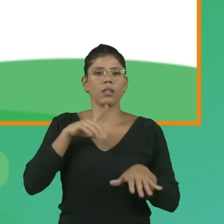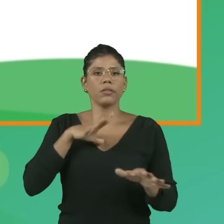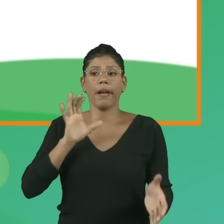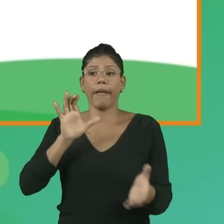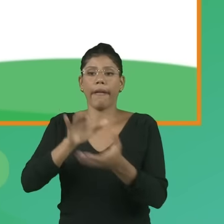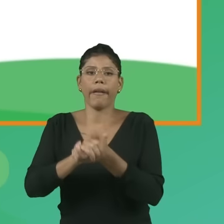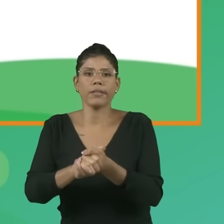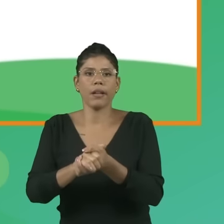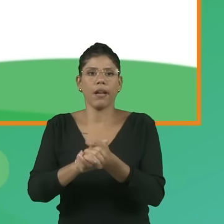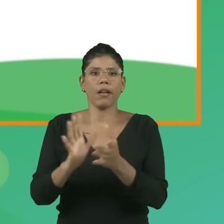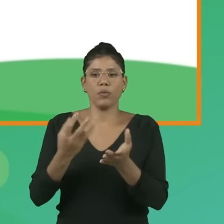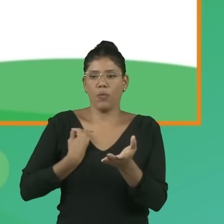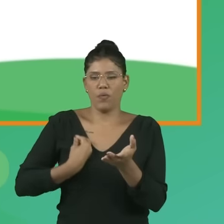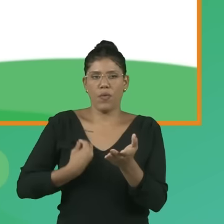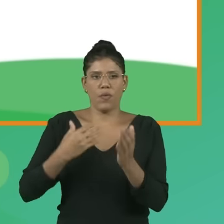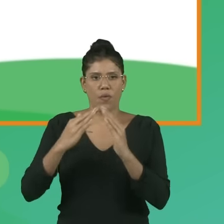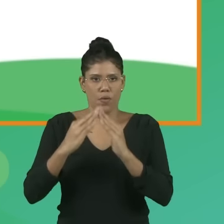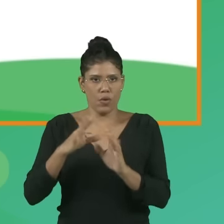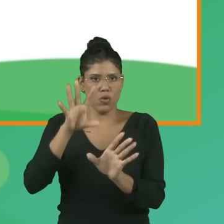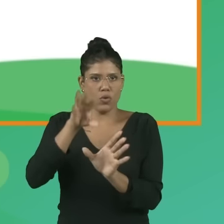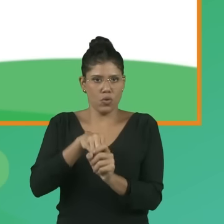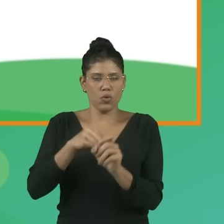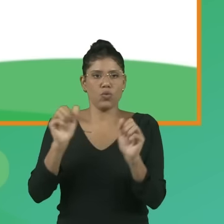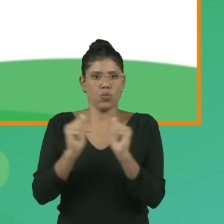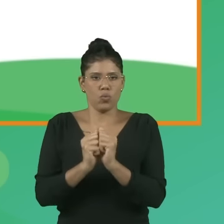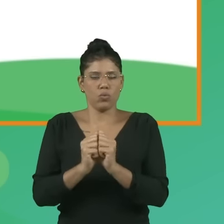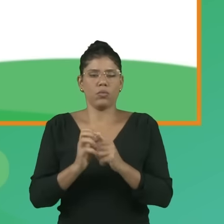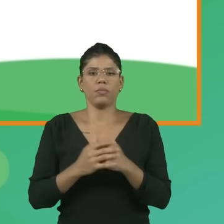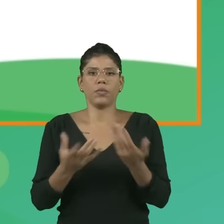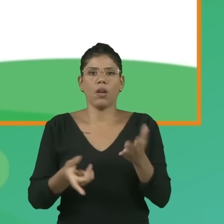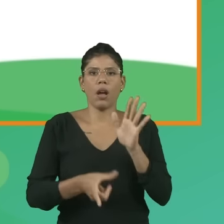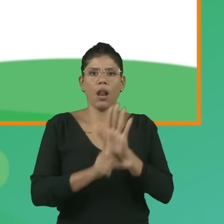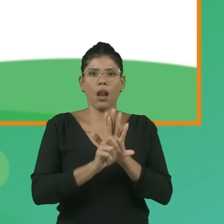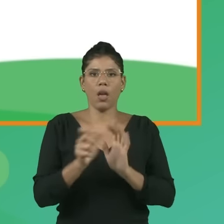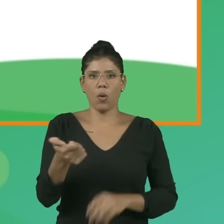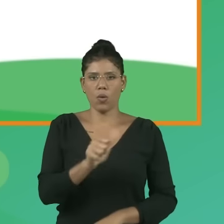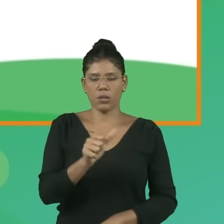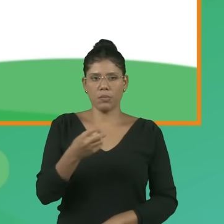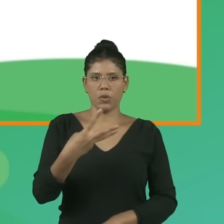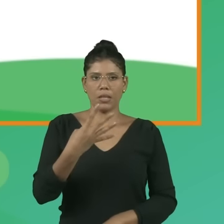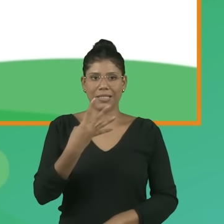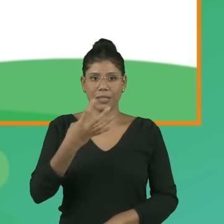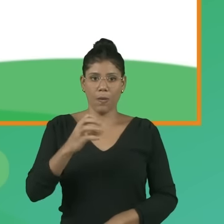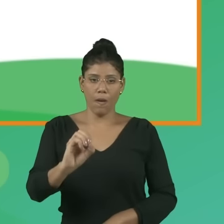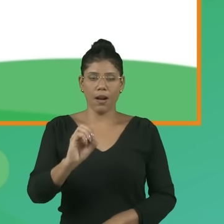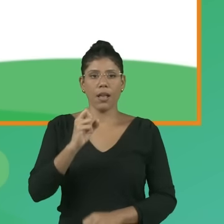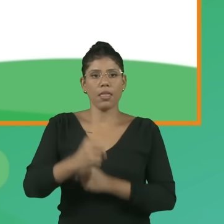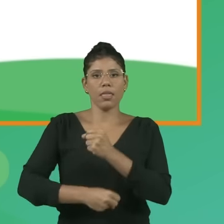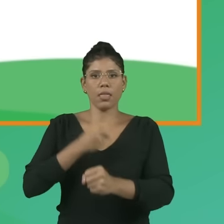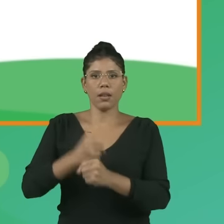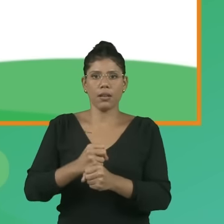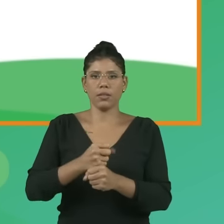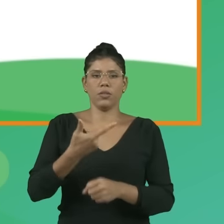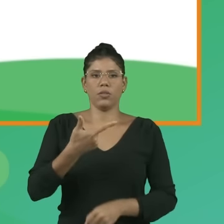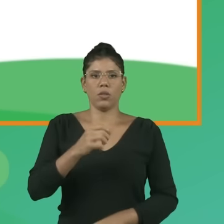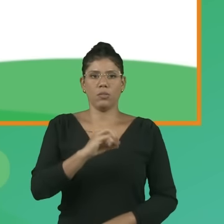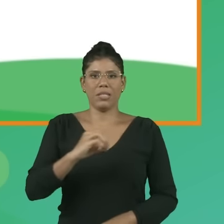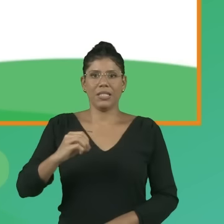afetiva. Certo? Então, aqui, essa lei, a Lei nº 11.340, de 2016, de agosto de 2016,